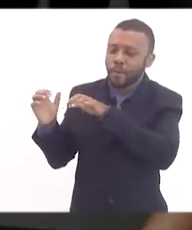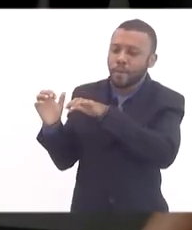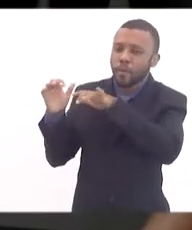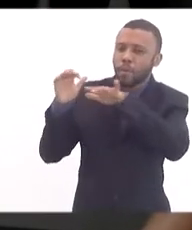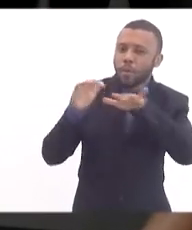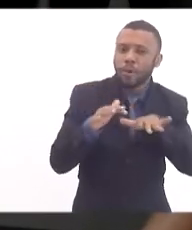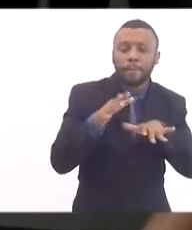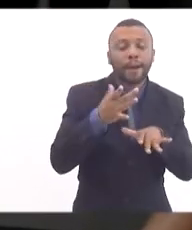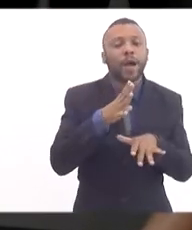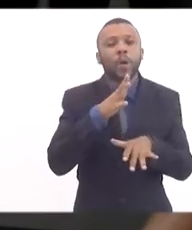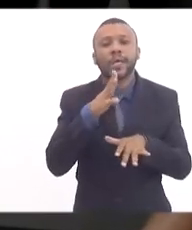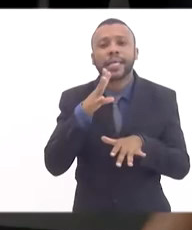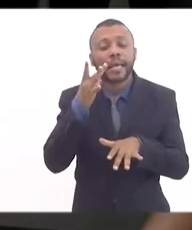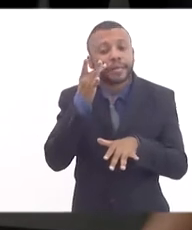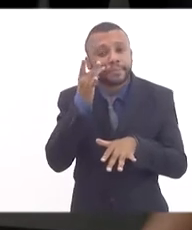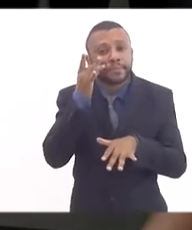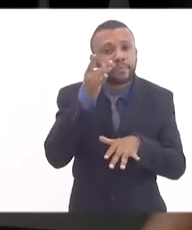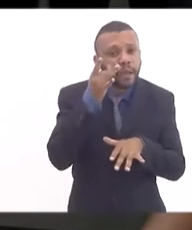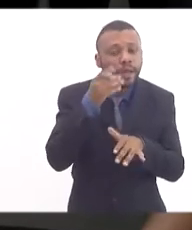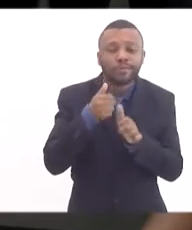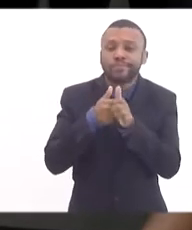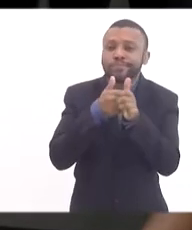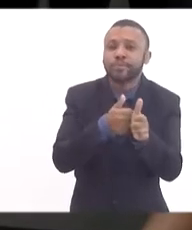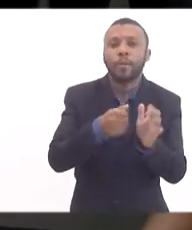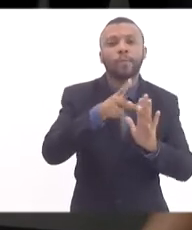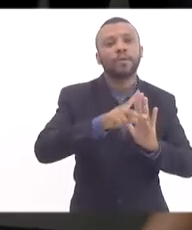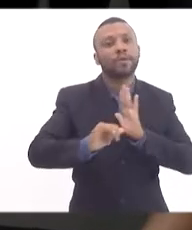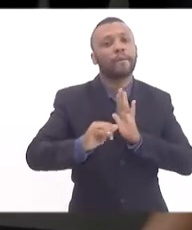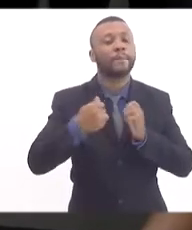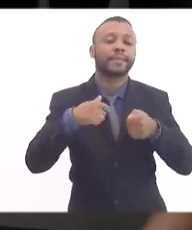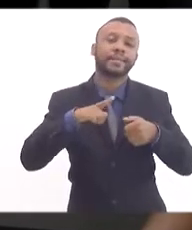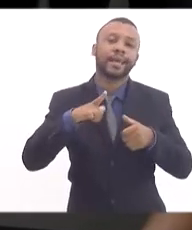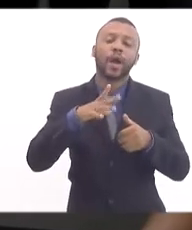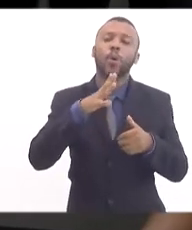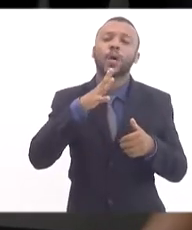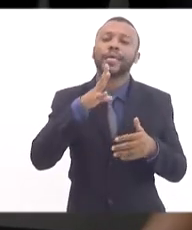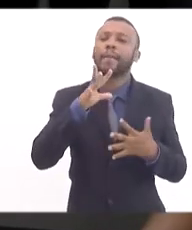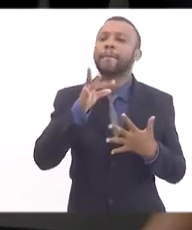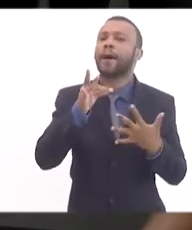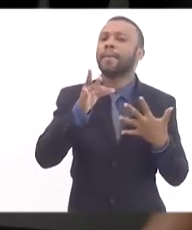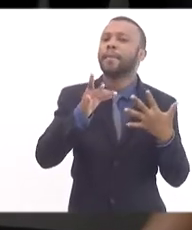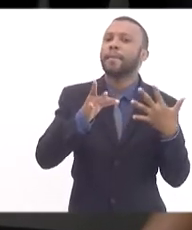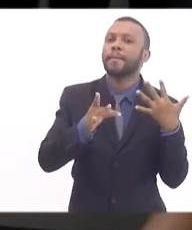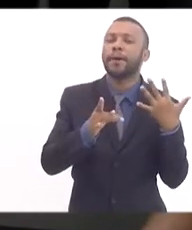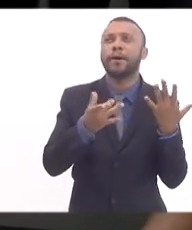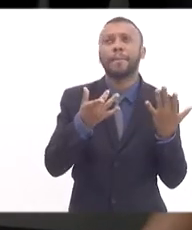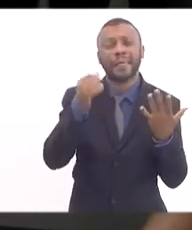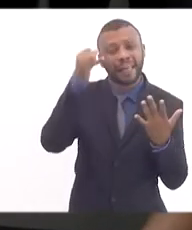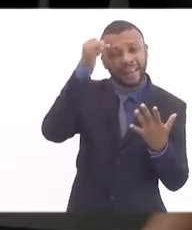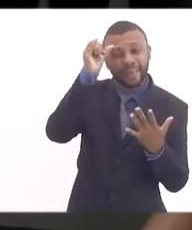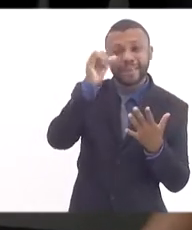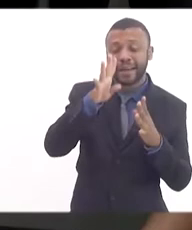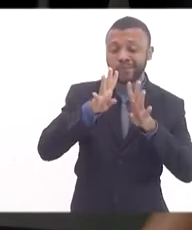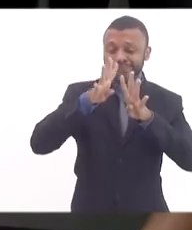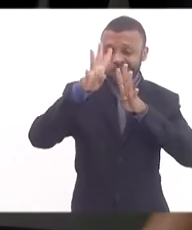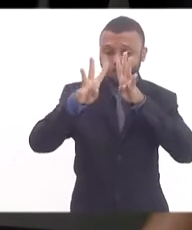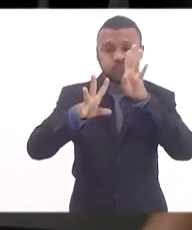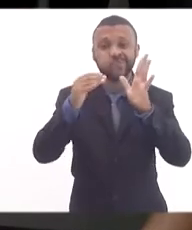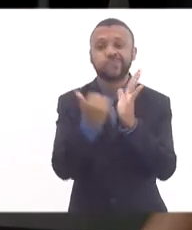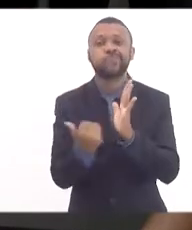de perto o projeto que na hora de fazer o estudo preciso conhecer cada detalhe Se não sair equivocado Então